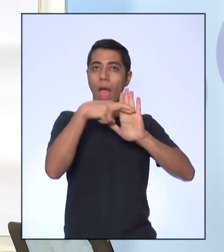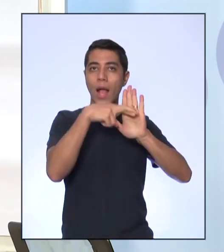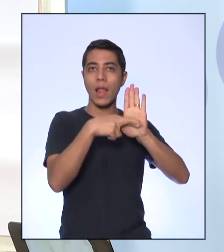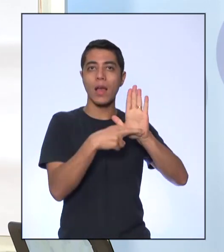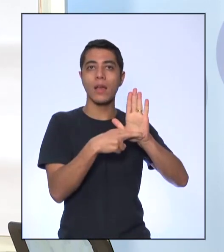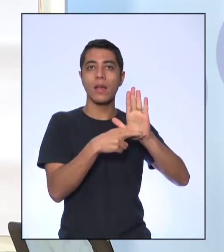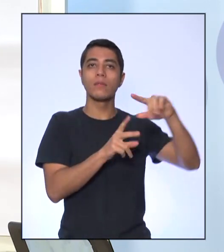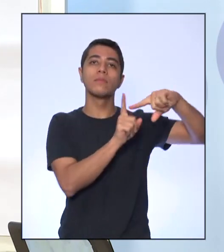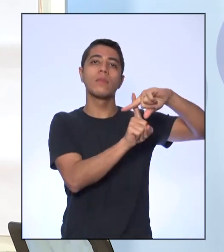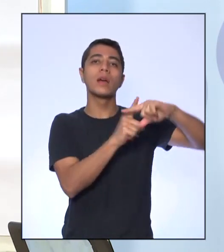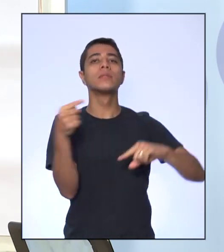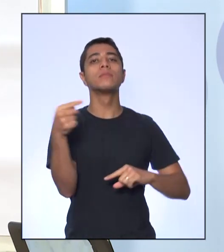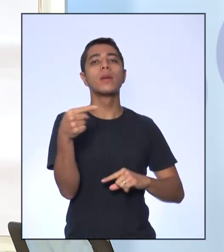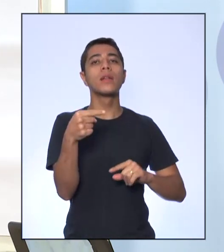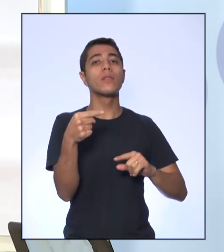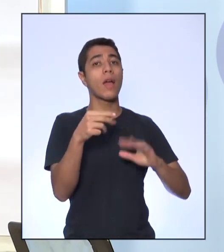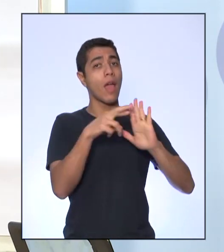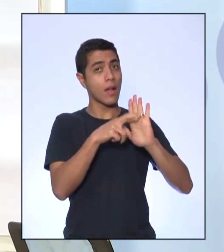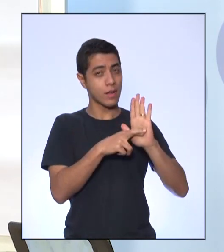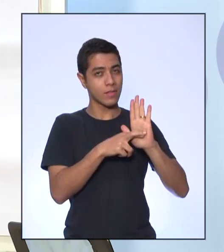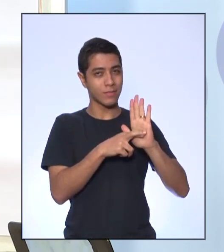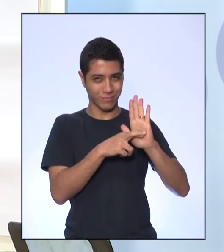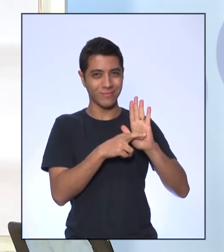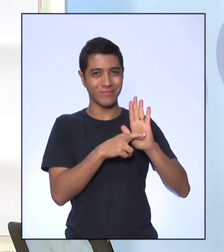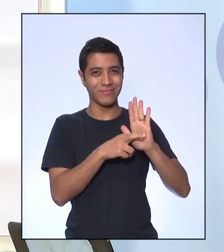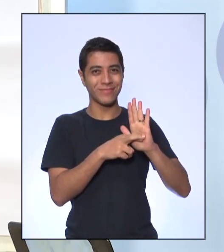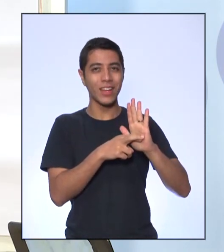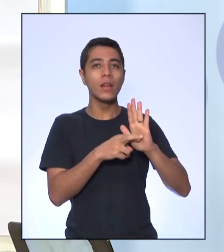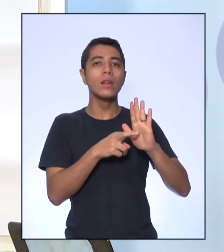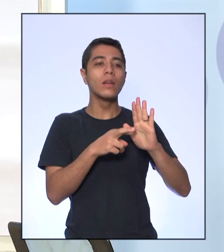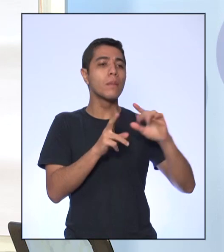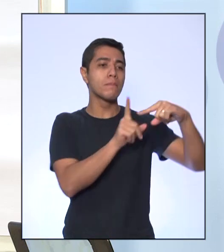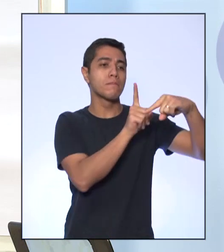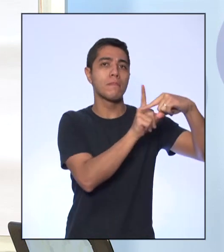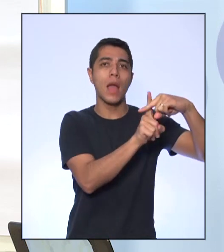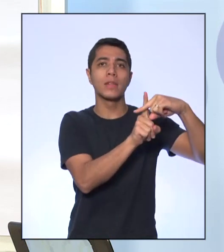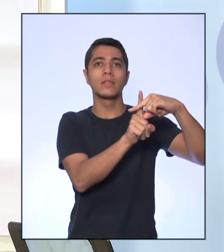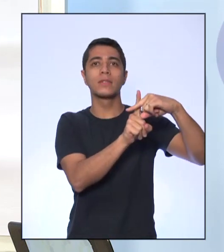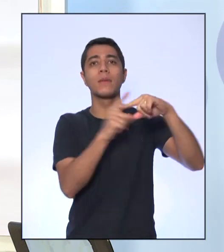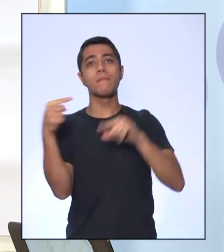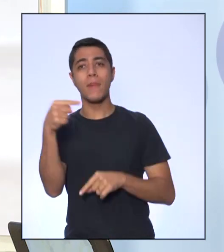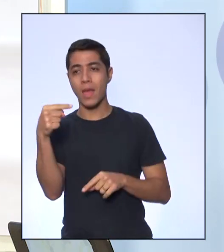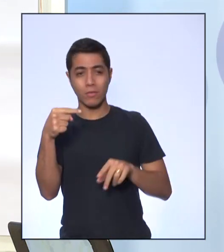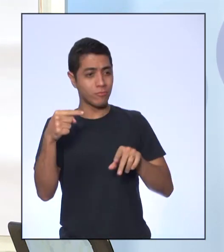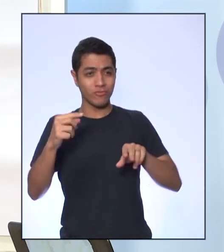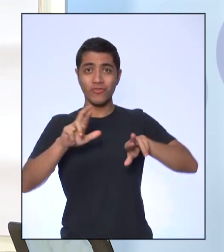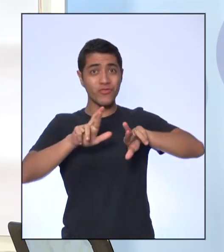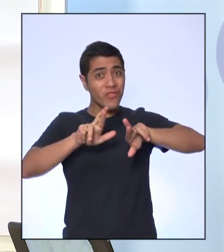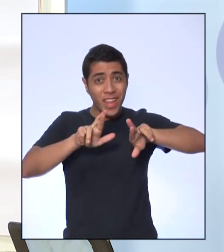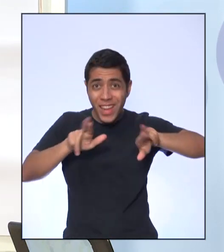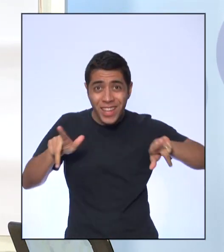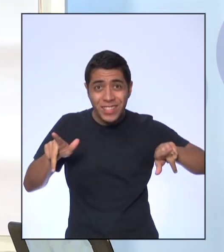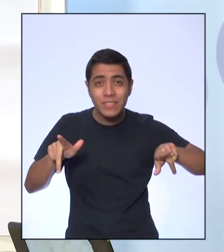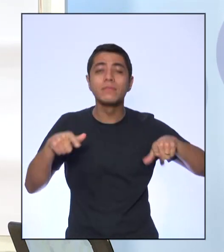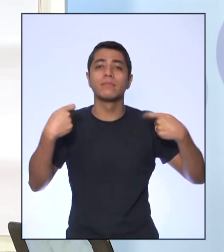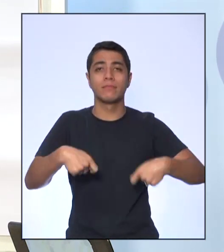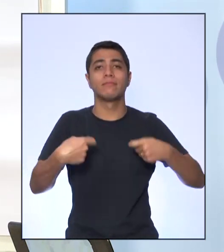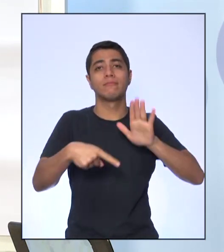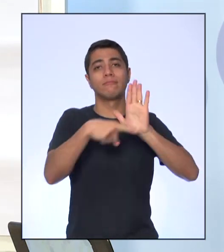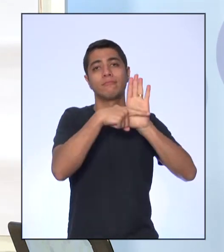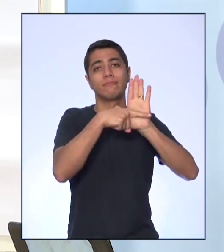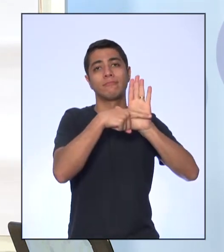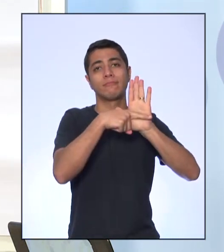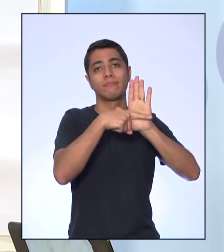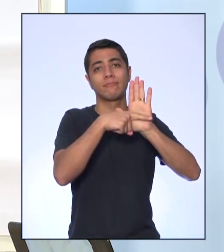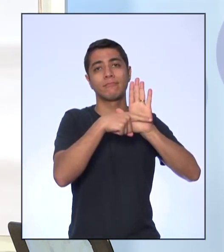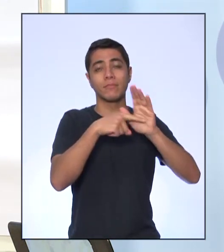então, sinais opostos, negativo. 1 vezes 1 dá 1, vezes 2 dá 2 aqui.